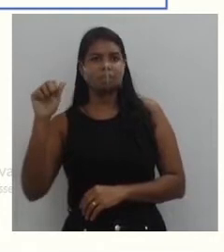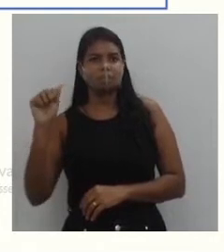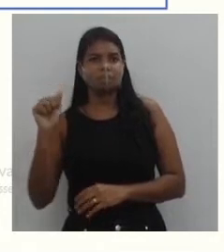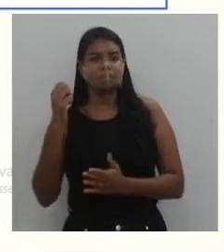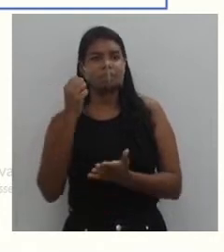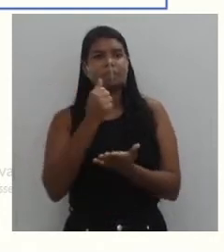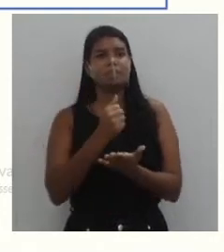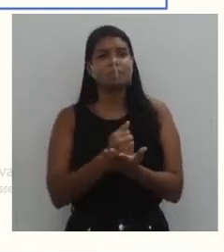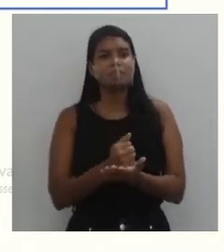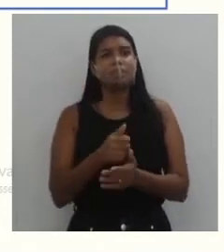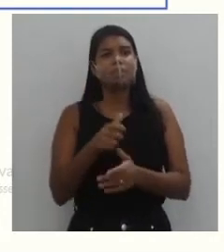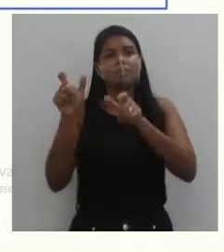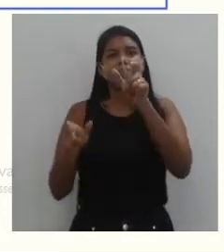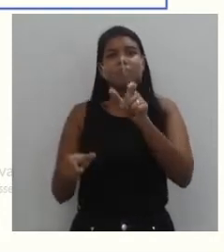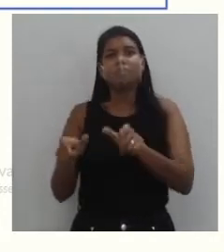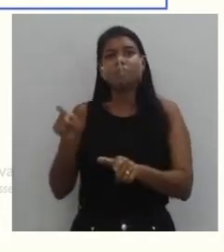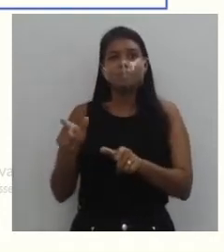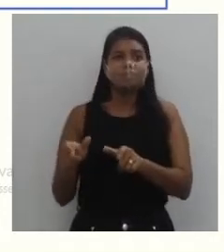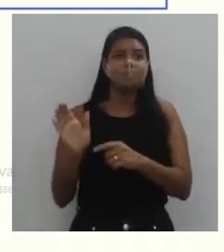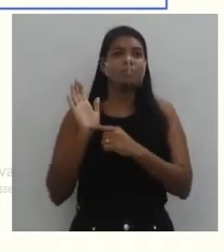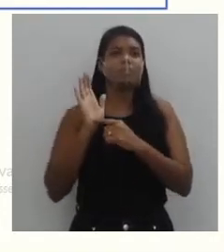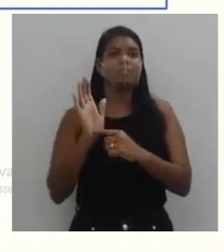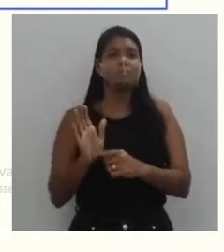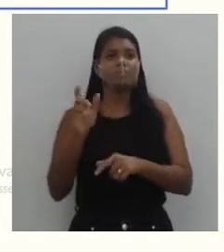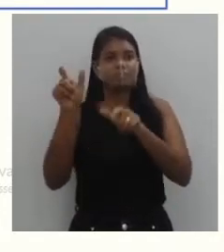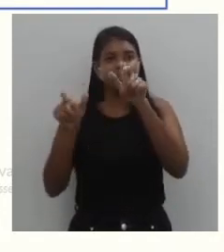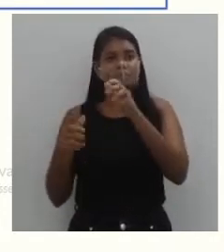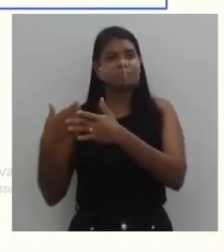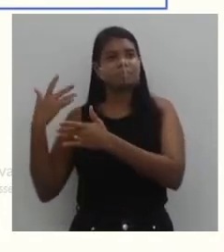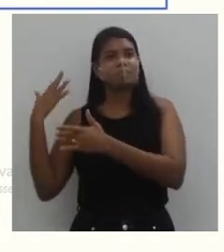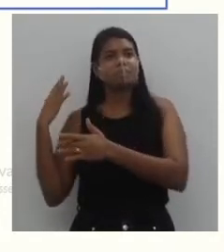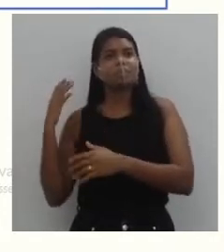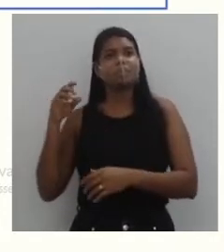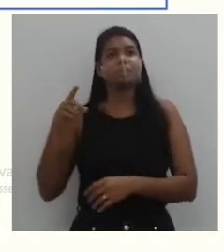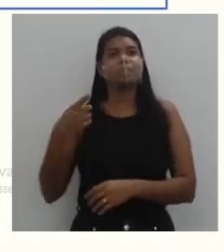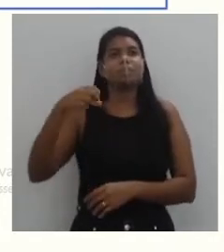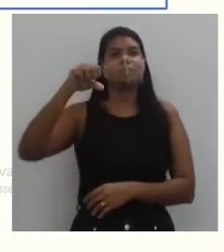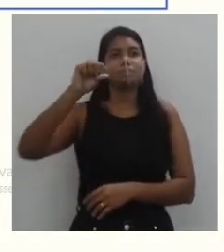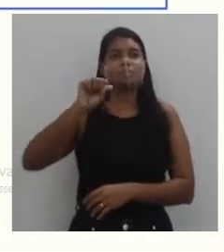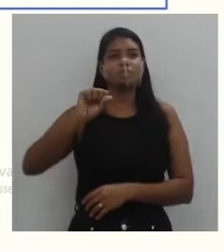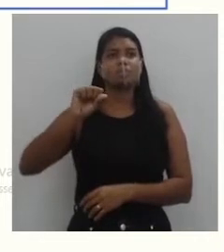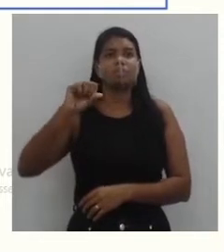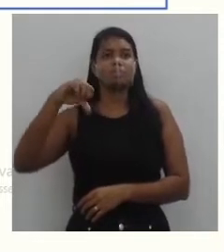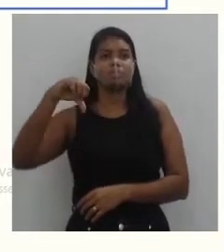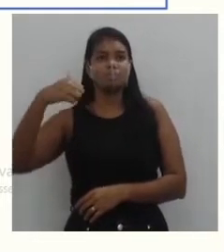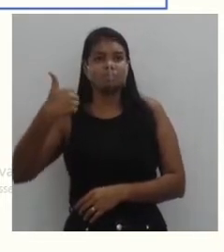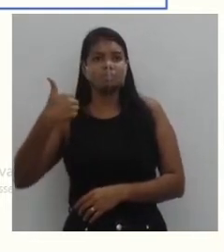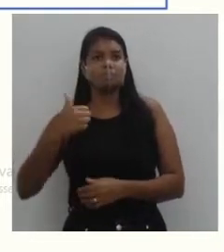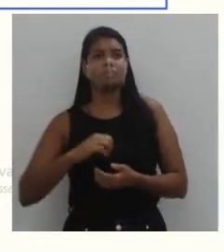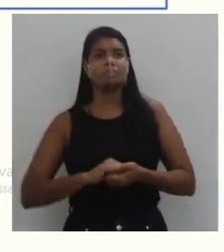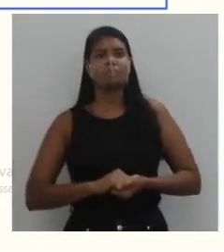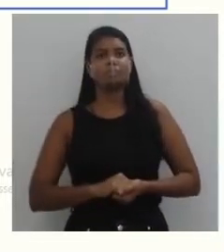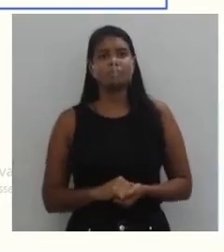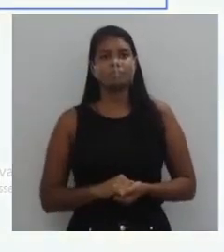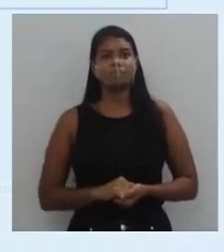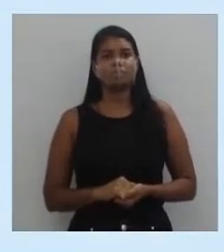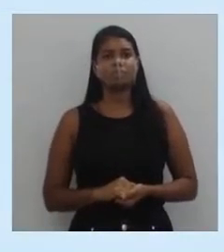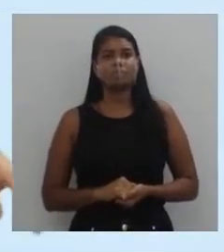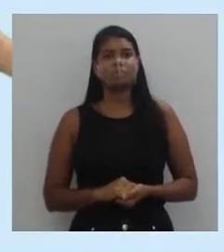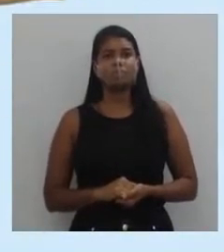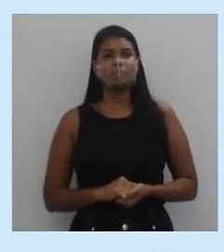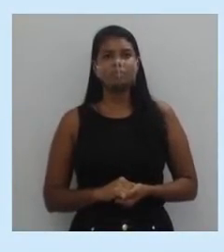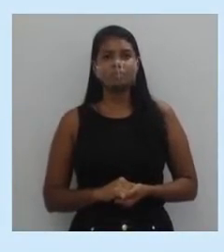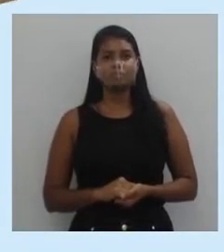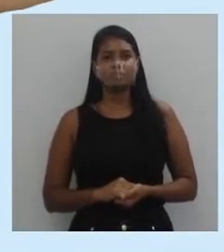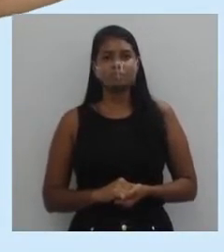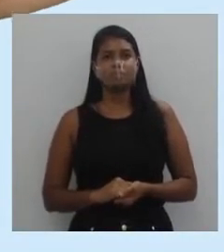119-A, e constitucionalmente consagrada desde a Constituição de 1891. Então vejam